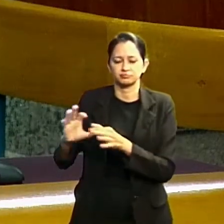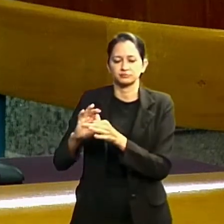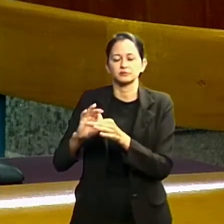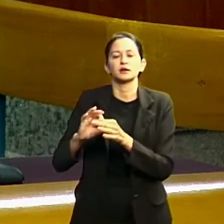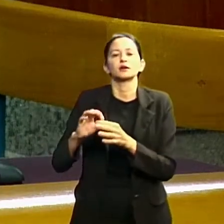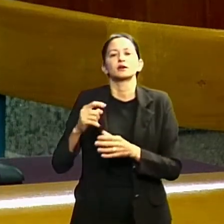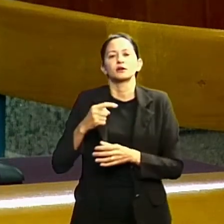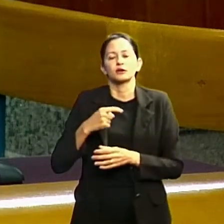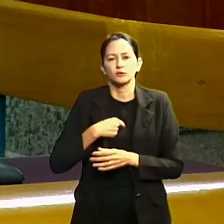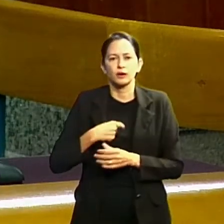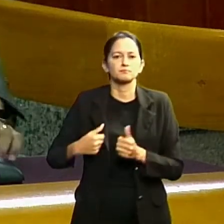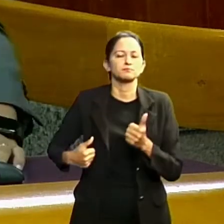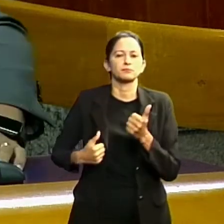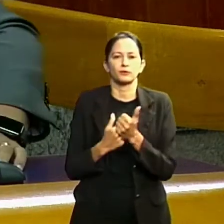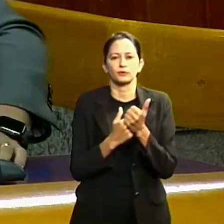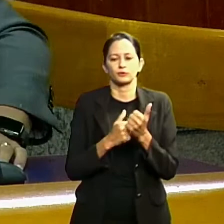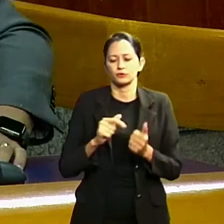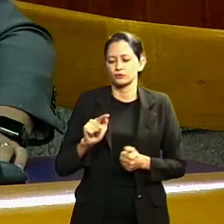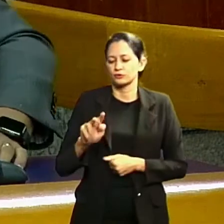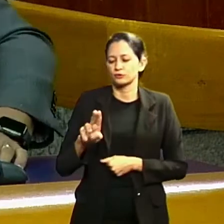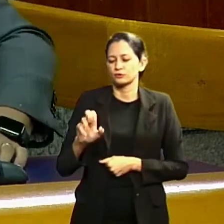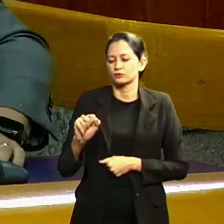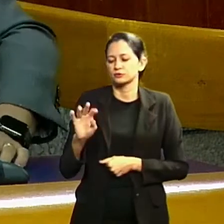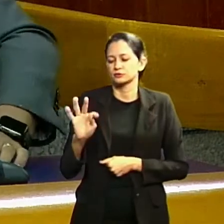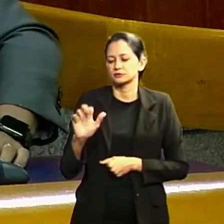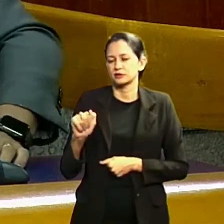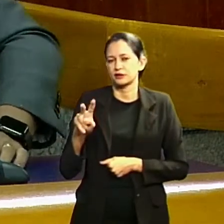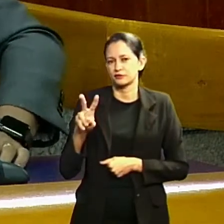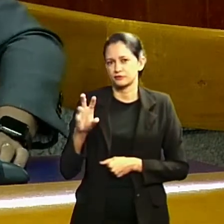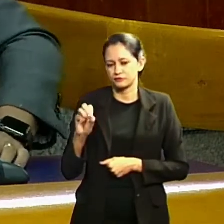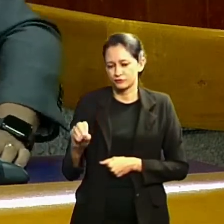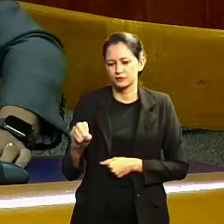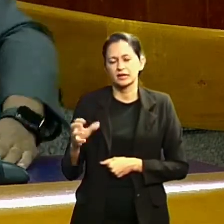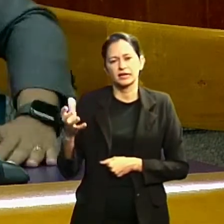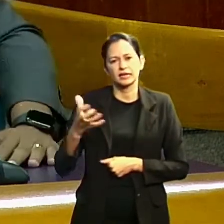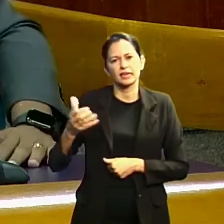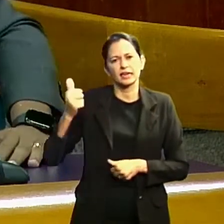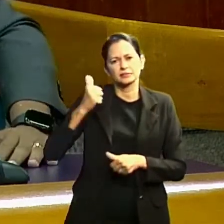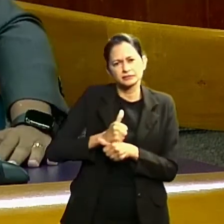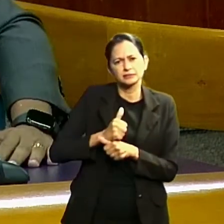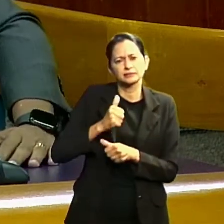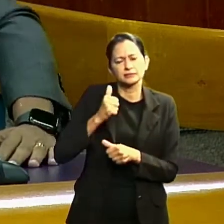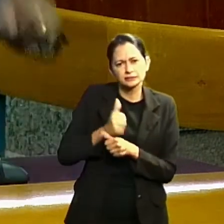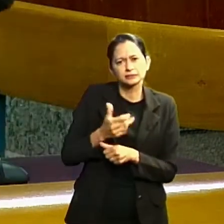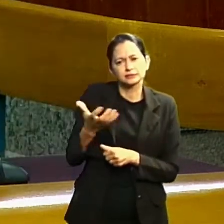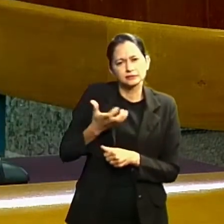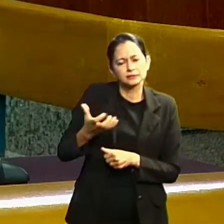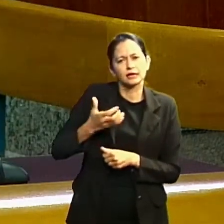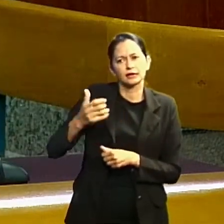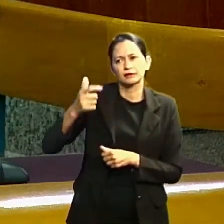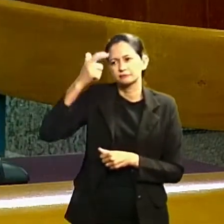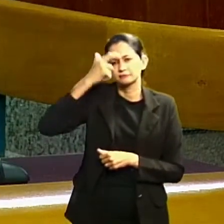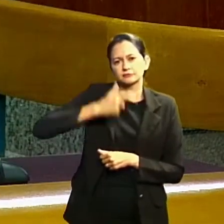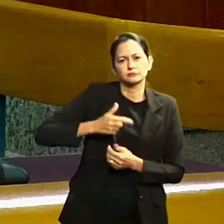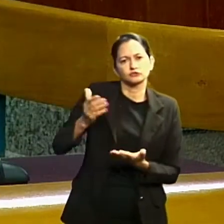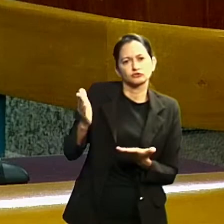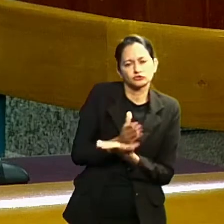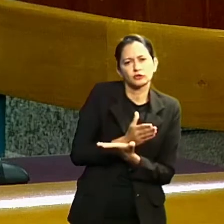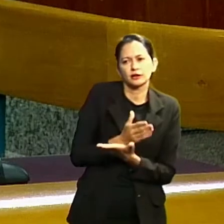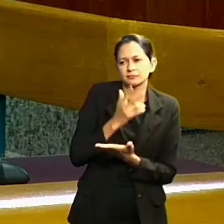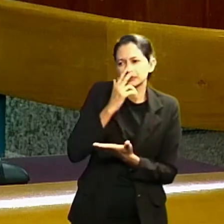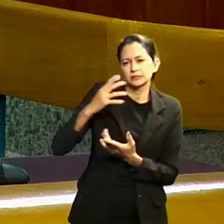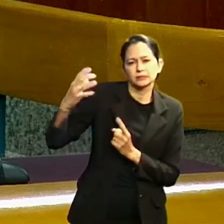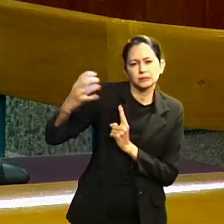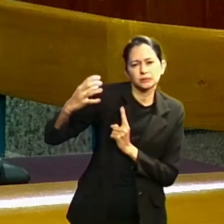defendido nesta casa e apoiado, tentando a qualquer custo tomar o mandato deste vereador, me coagindo a qualquer